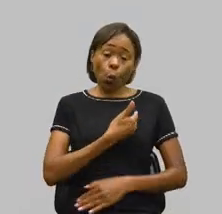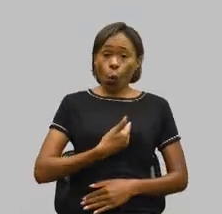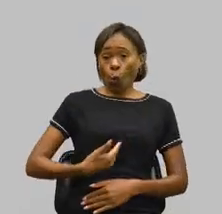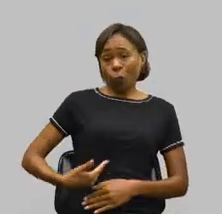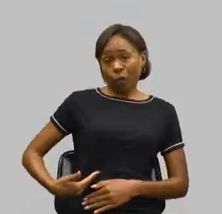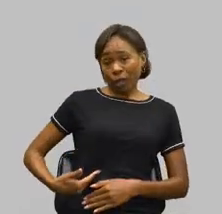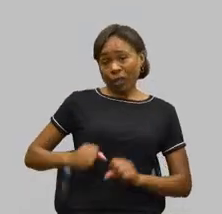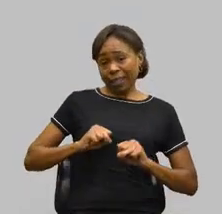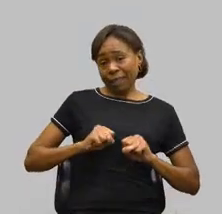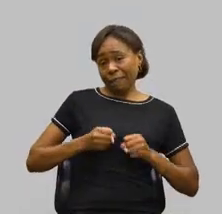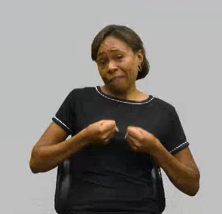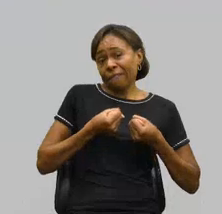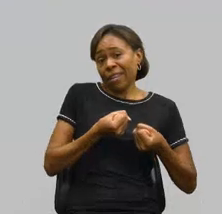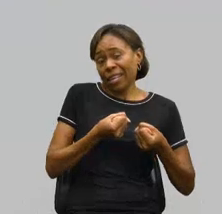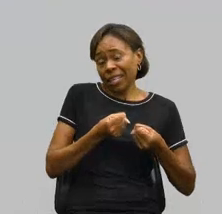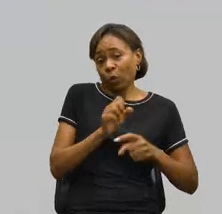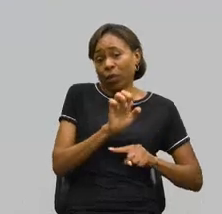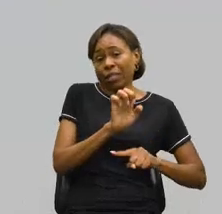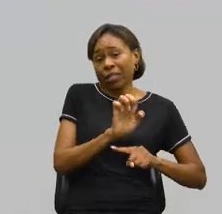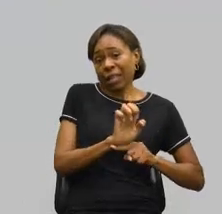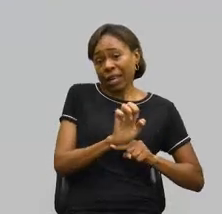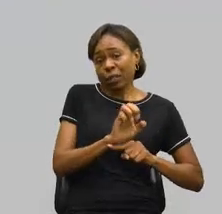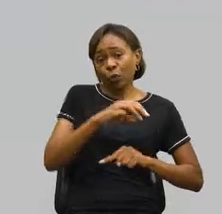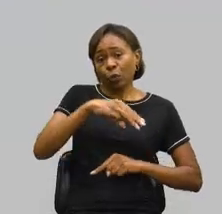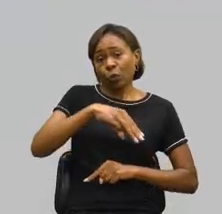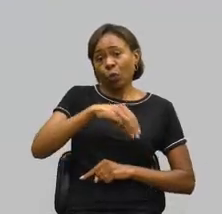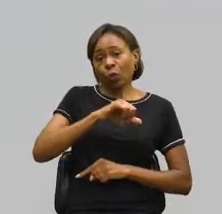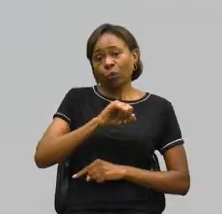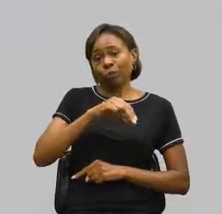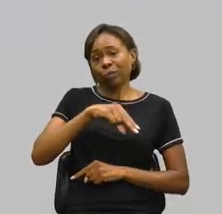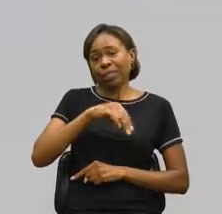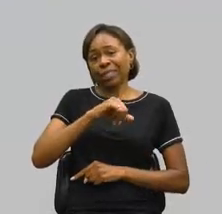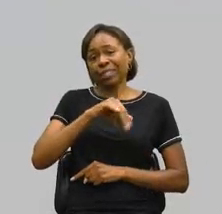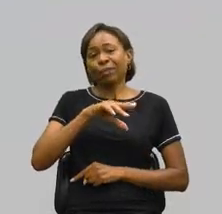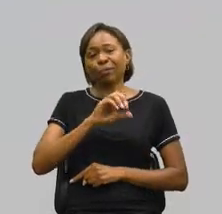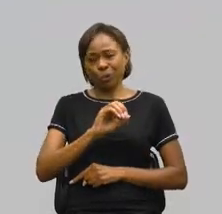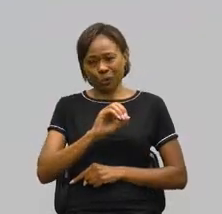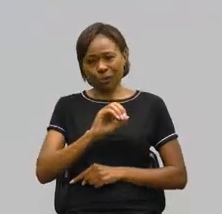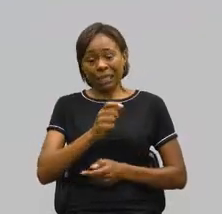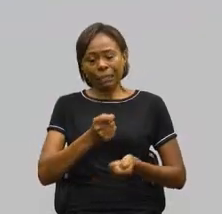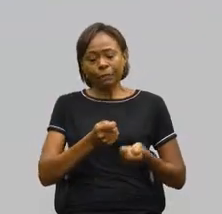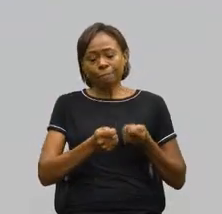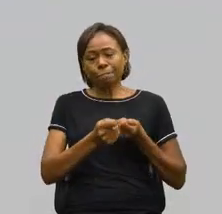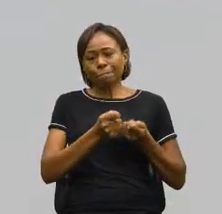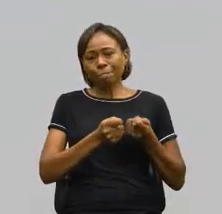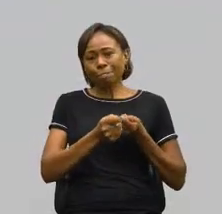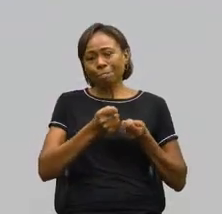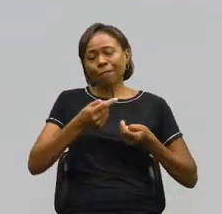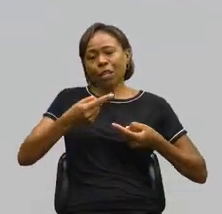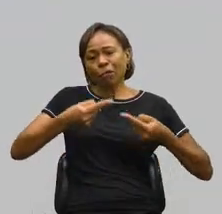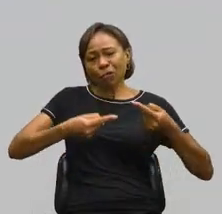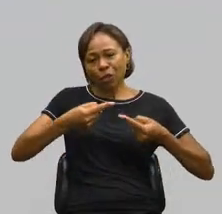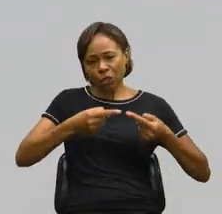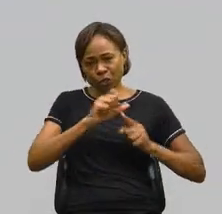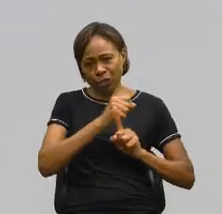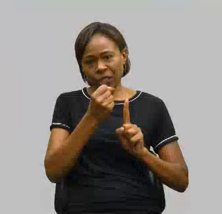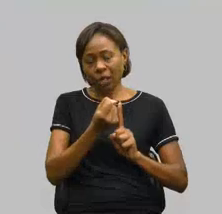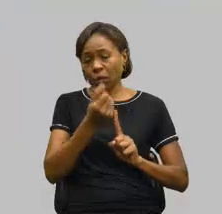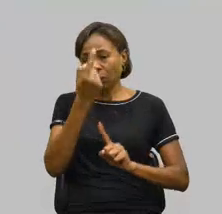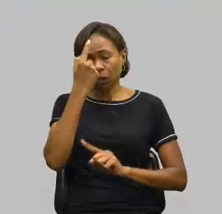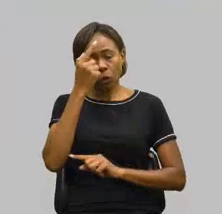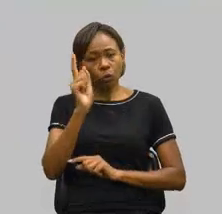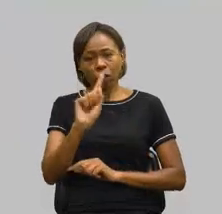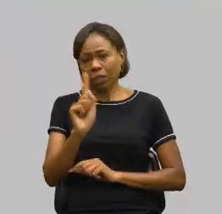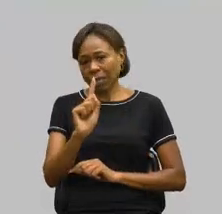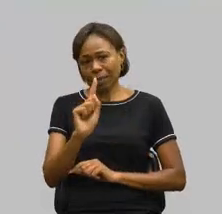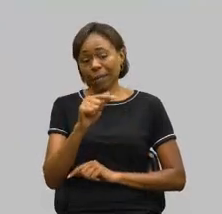geral quem defende o estado mínimo enxuga muito as políticas sociais porque não compreende a importância e o valor dessas